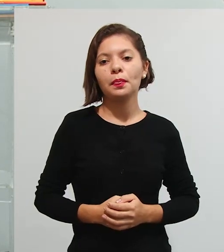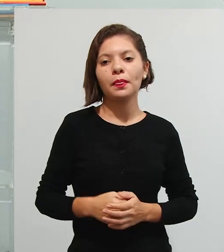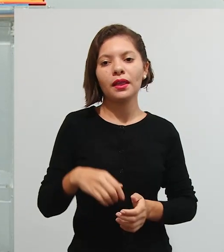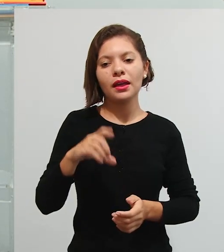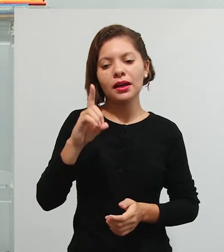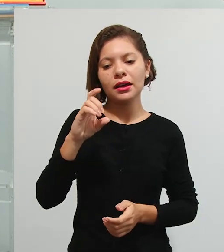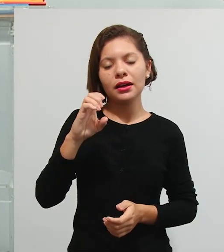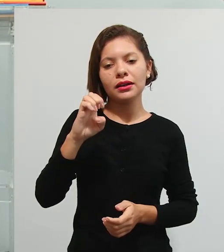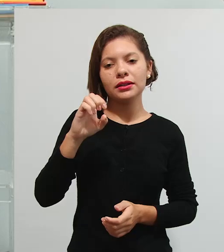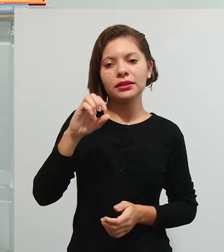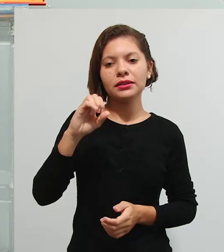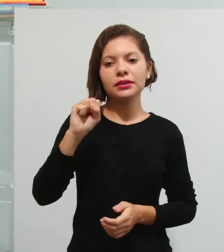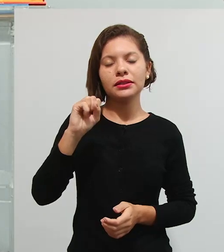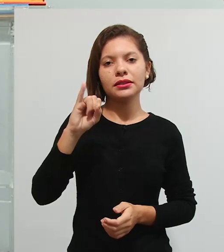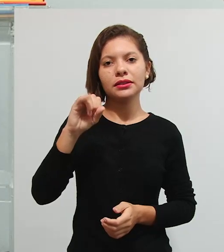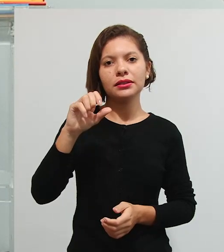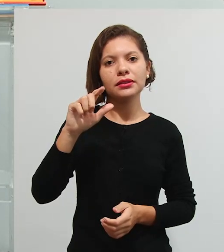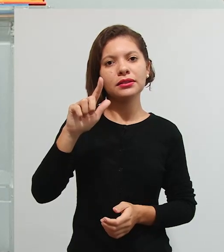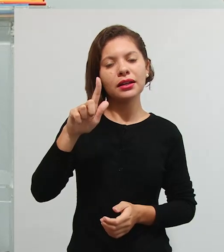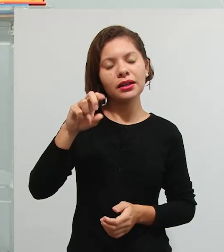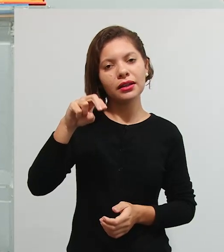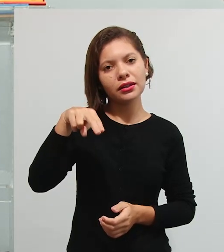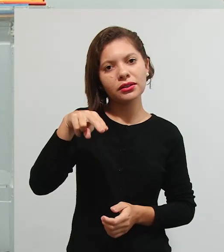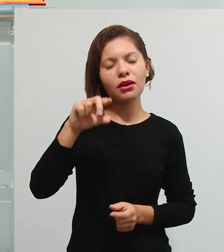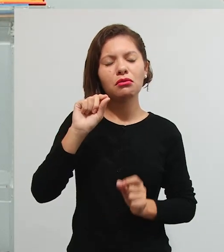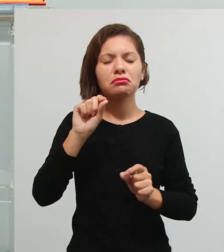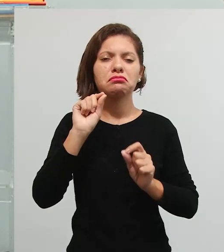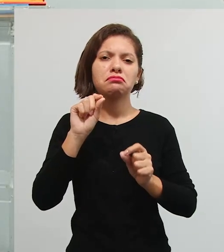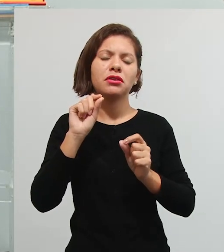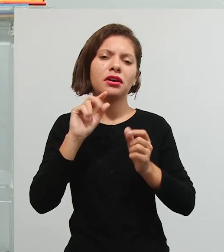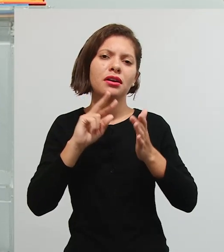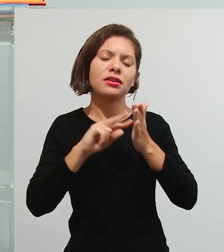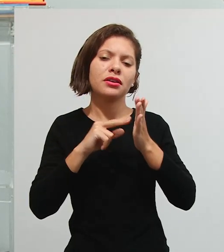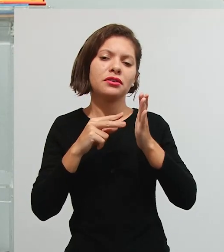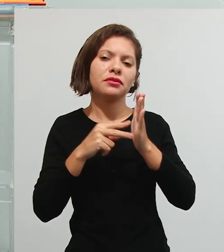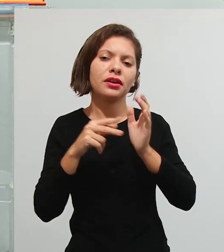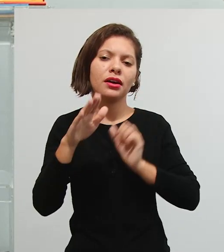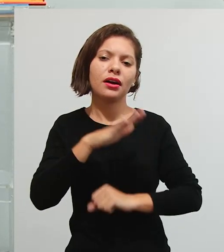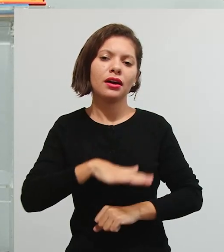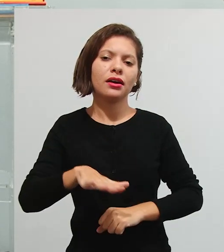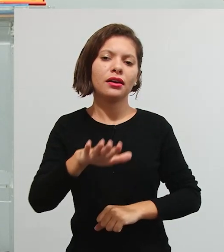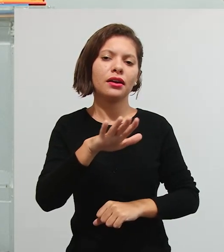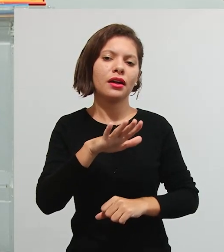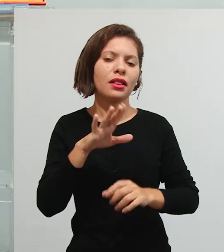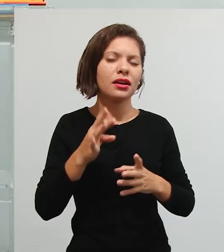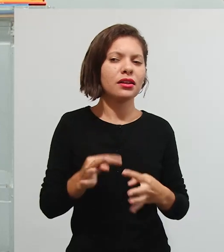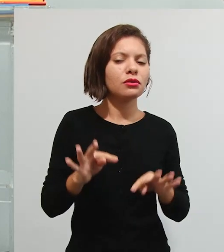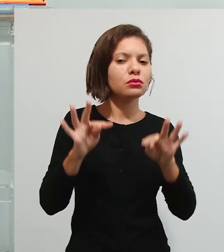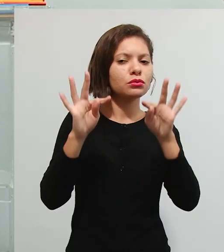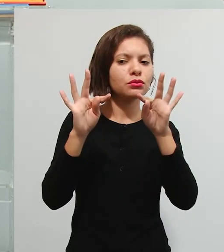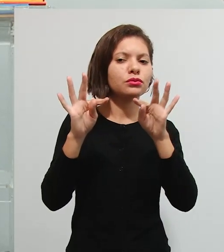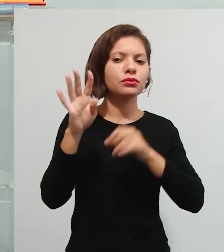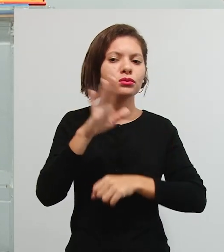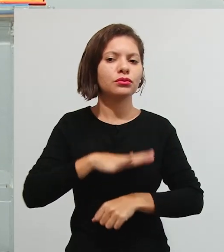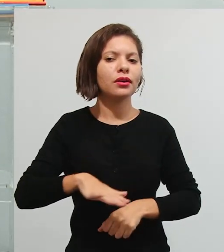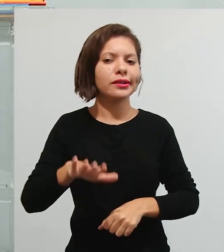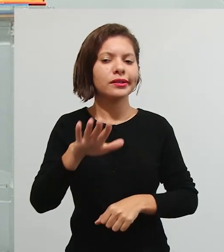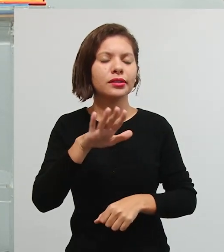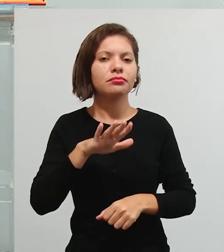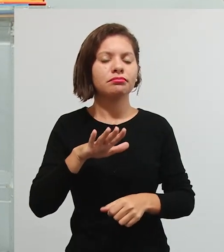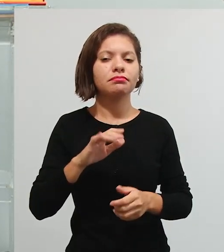fazer com esse professor, porque você está aí recente, né, inflamado pelas reflexões